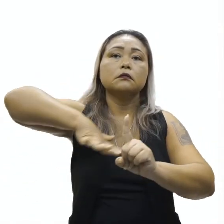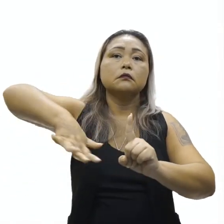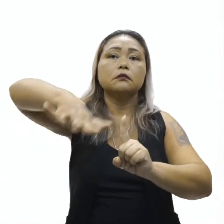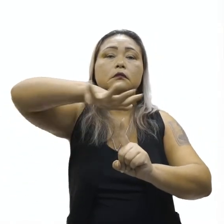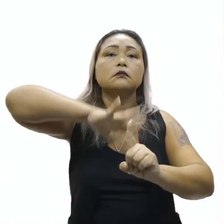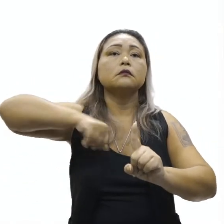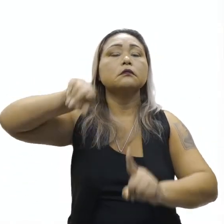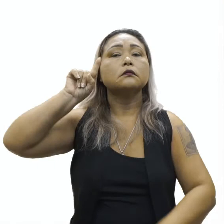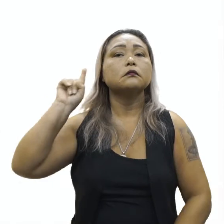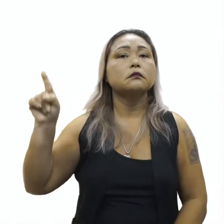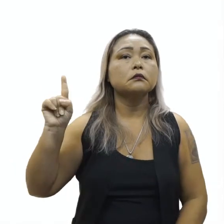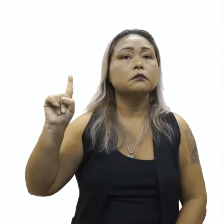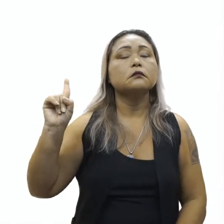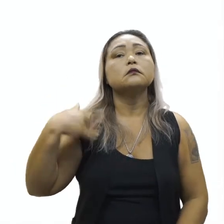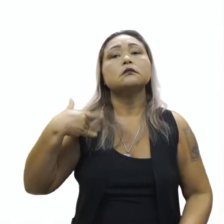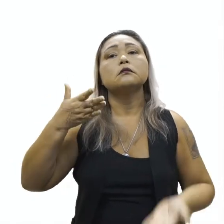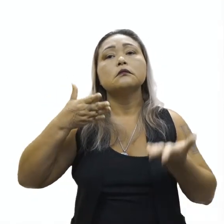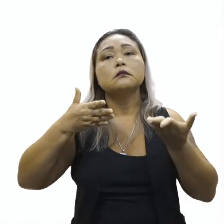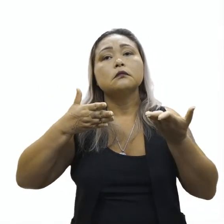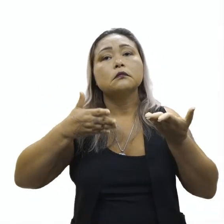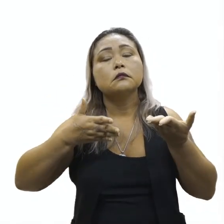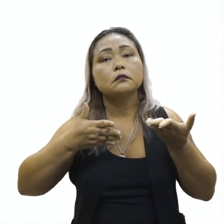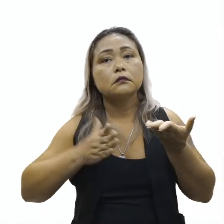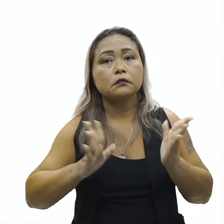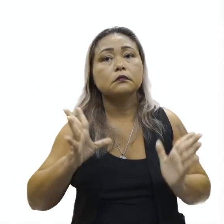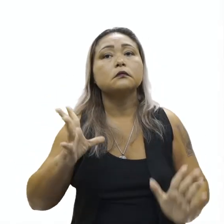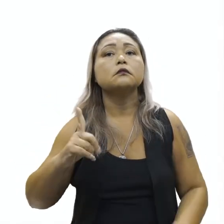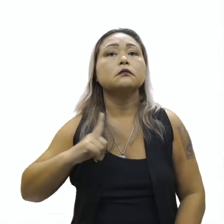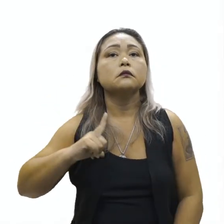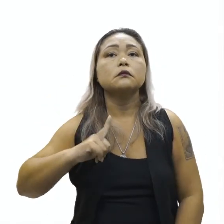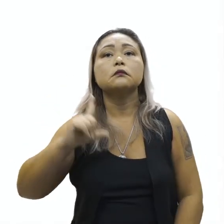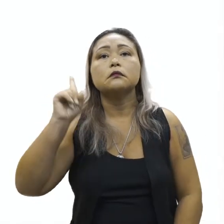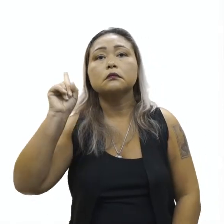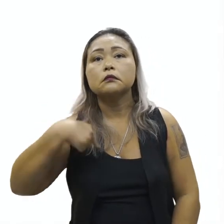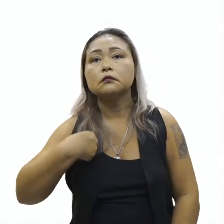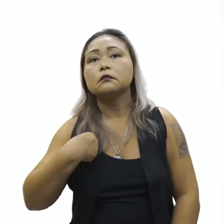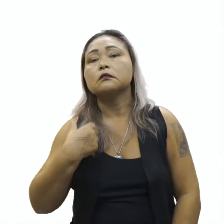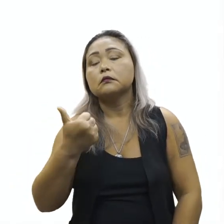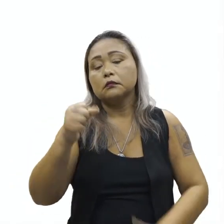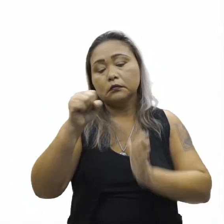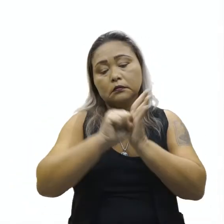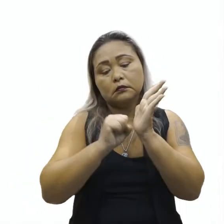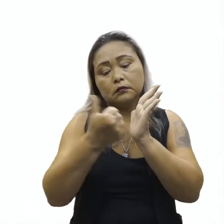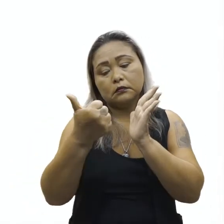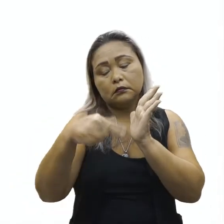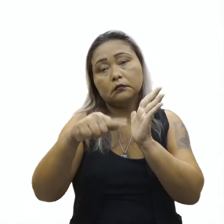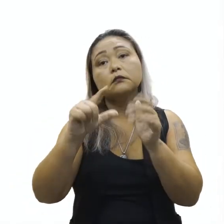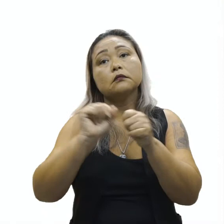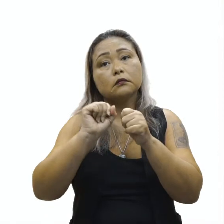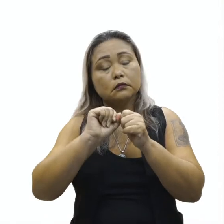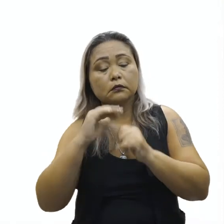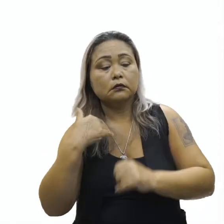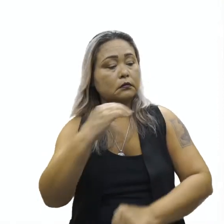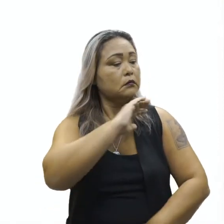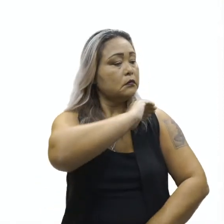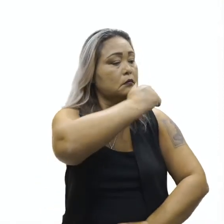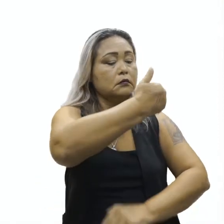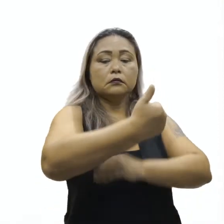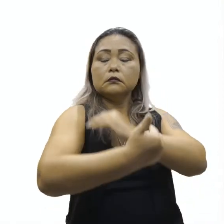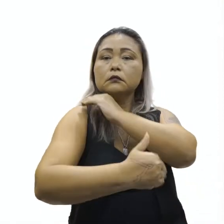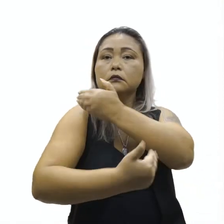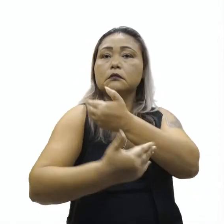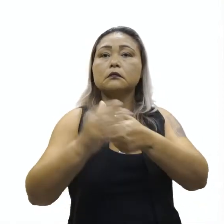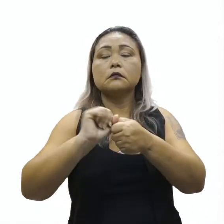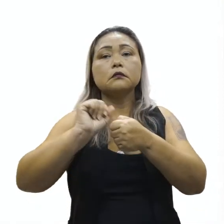Montesquieu viveu no século XVII, era um nobre, né, não era um pobre coitado, Vocês vão ver que a maioria desses caras aí, pessoal, que pensou